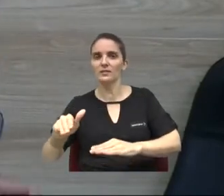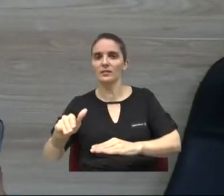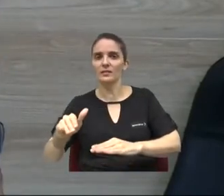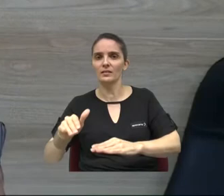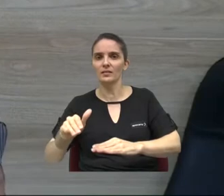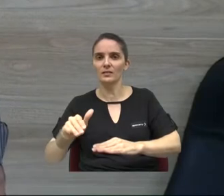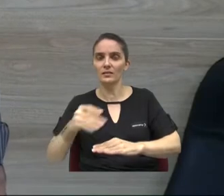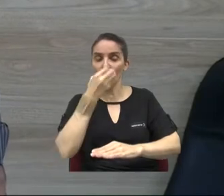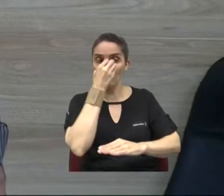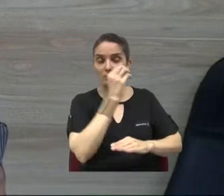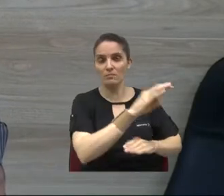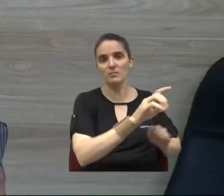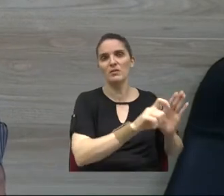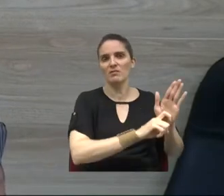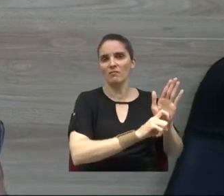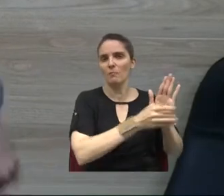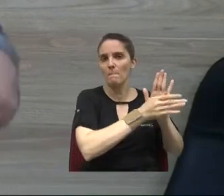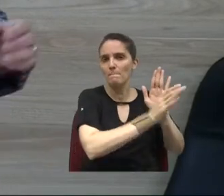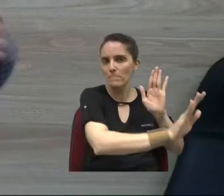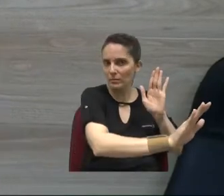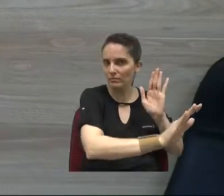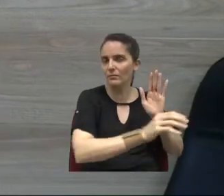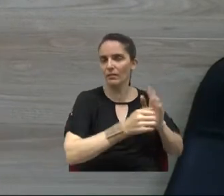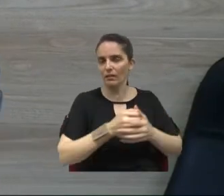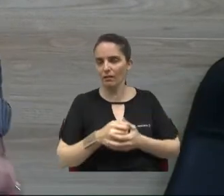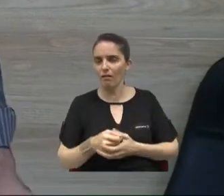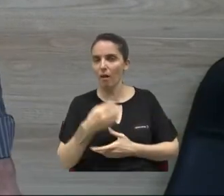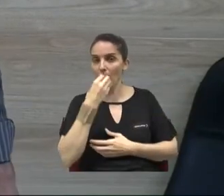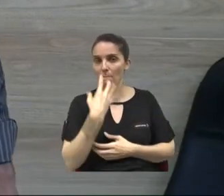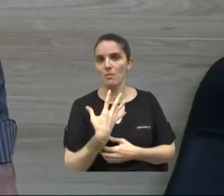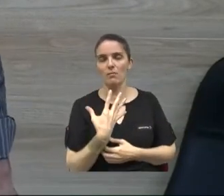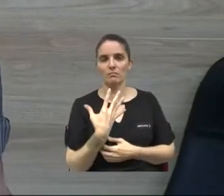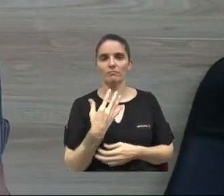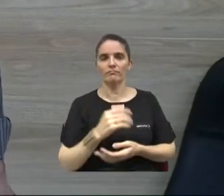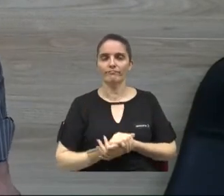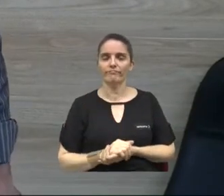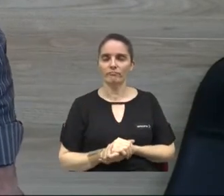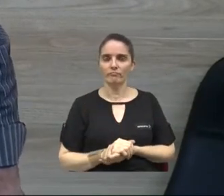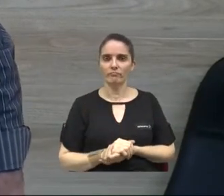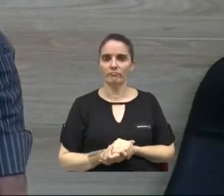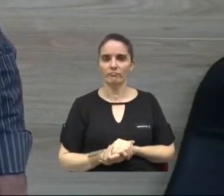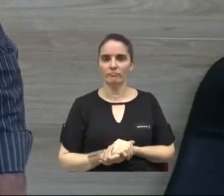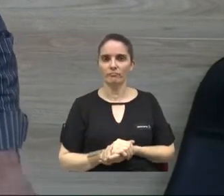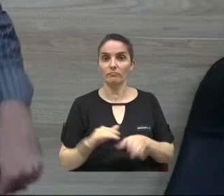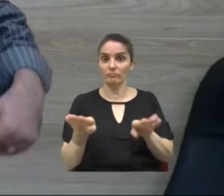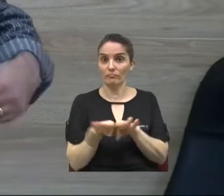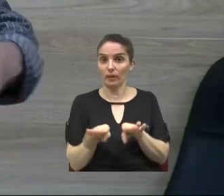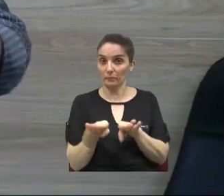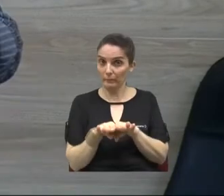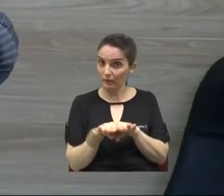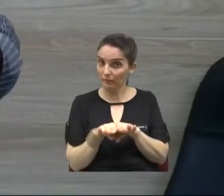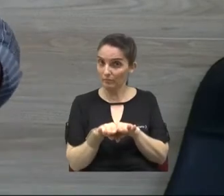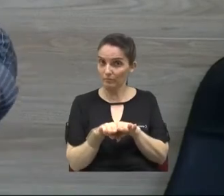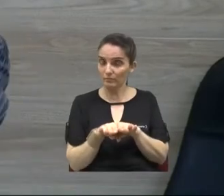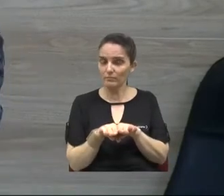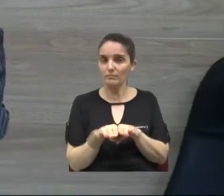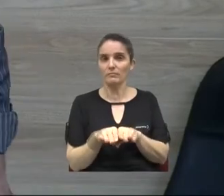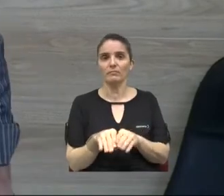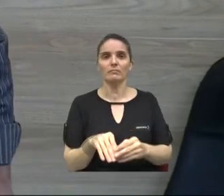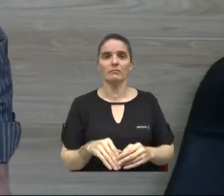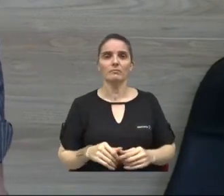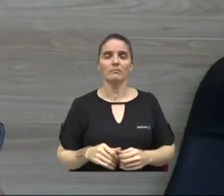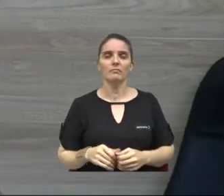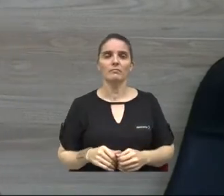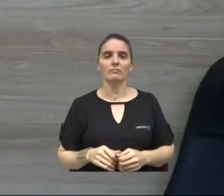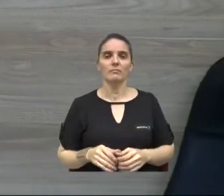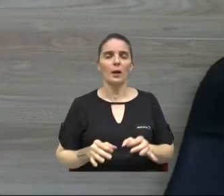que pode, às vezes, salvar o mundo ou a vida daquela criança. Inclusive, vem tendo sucesso nesse